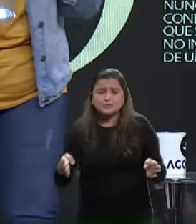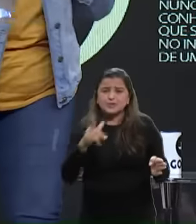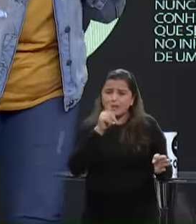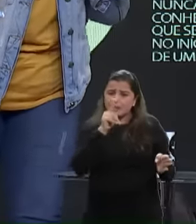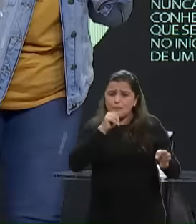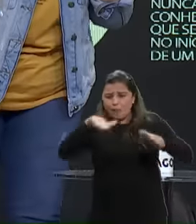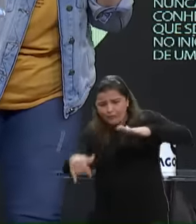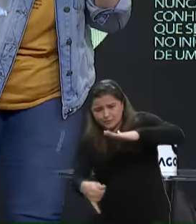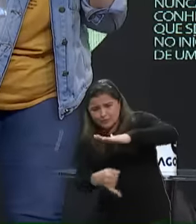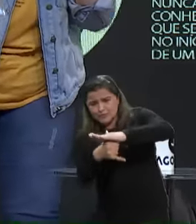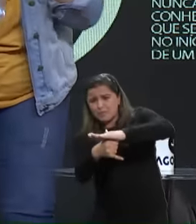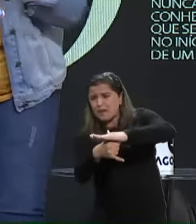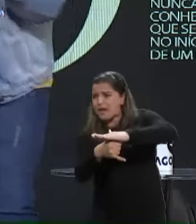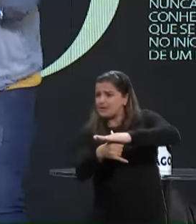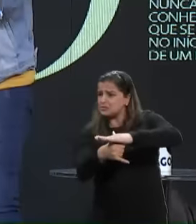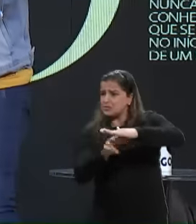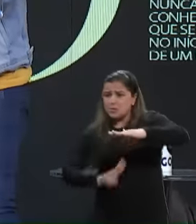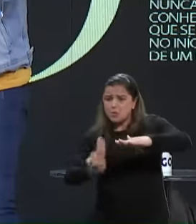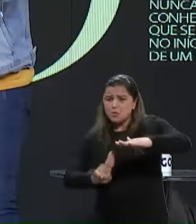Um altar que ninguém ia usar.